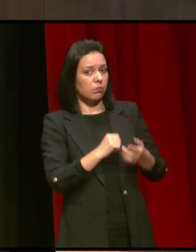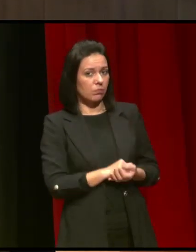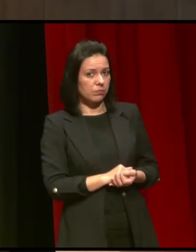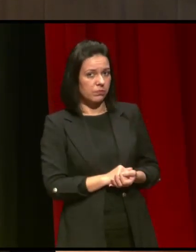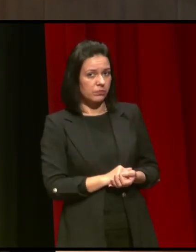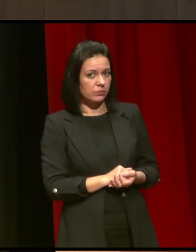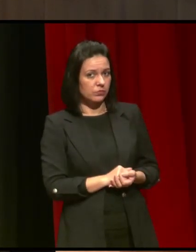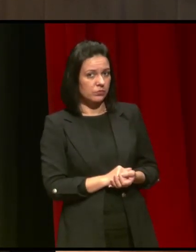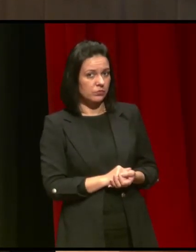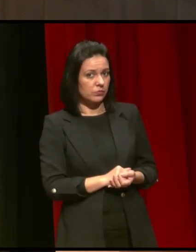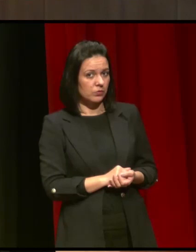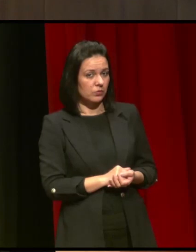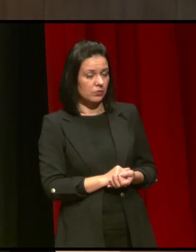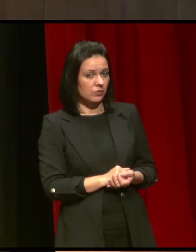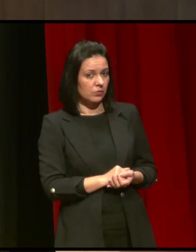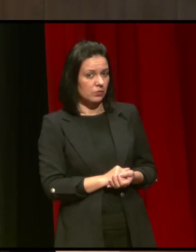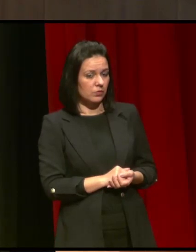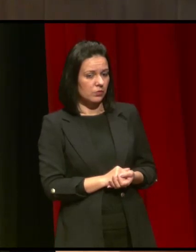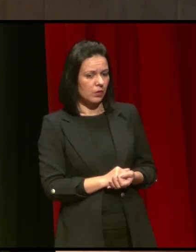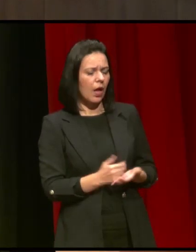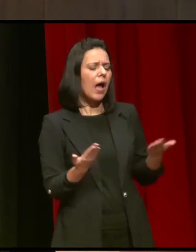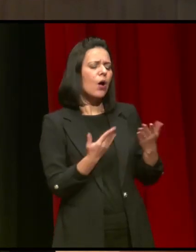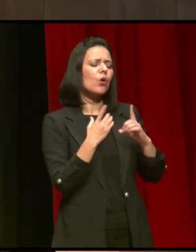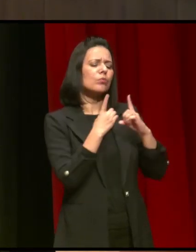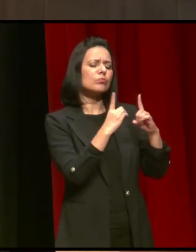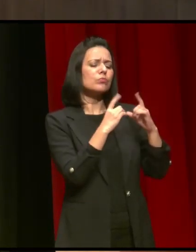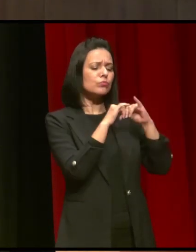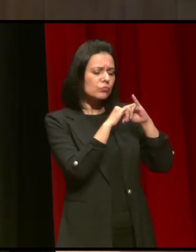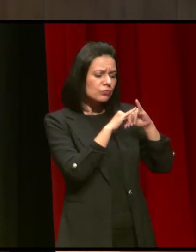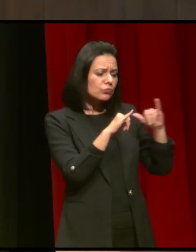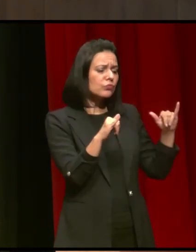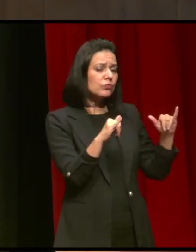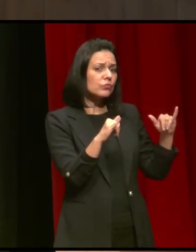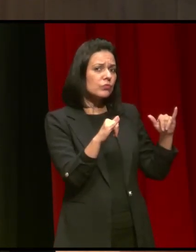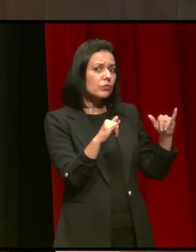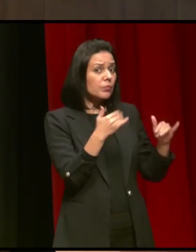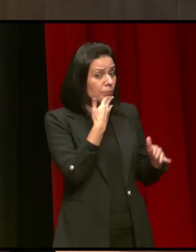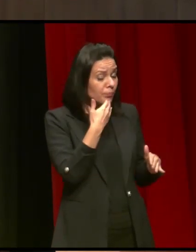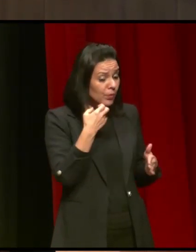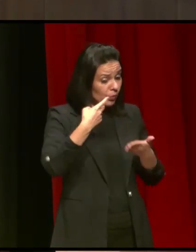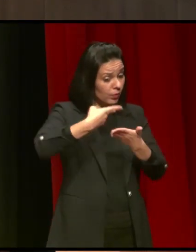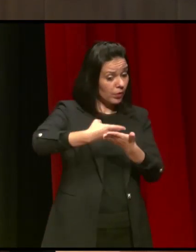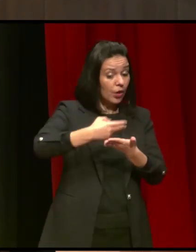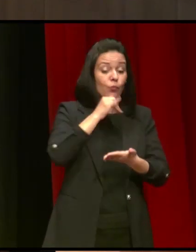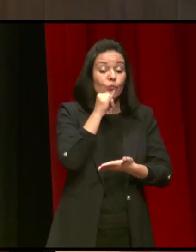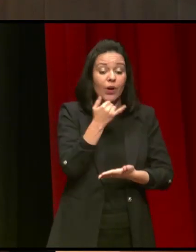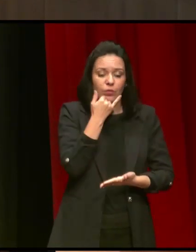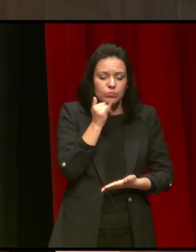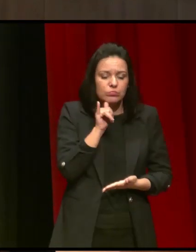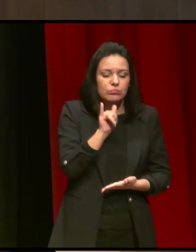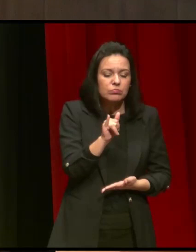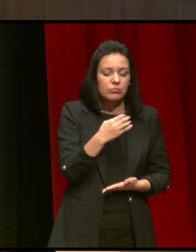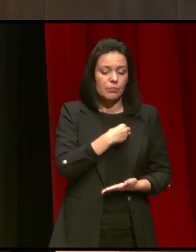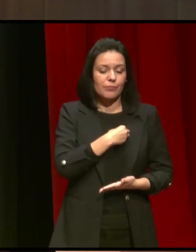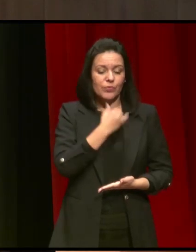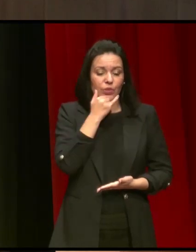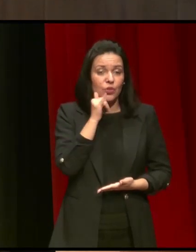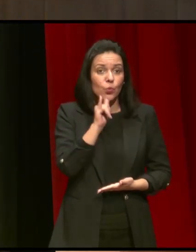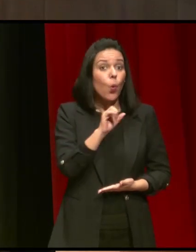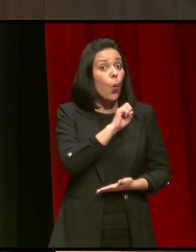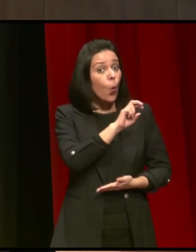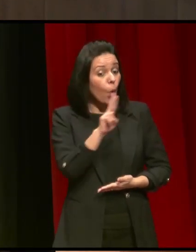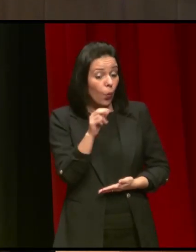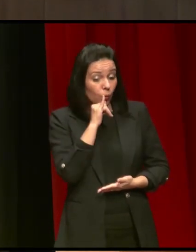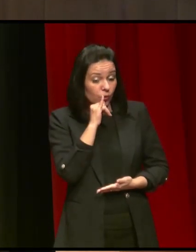O que é mais fácil? Jesus perguntou para os escribas. O que é mais fácil? Dizer ao paralítico: os seus pecados estão perdoados, ou